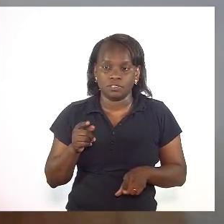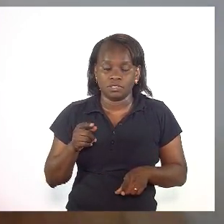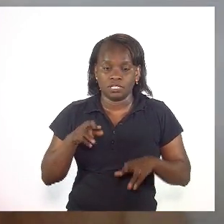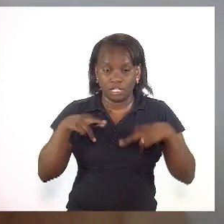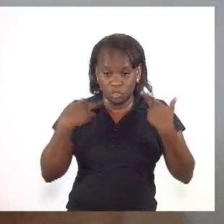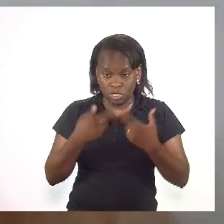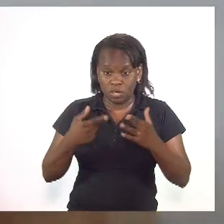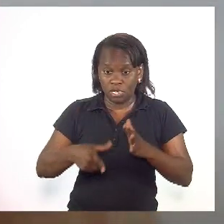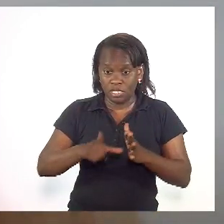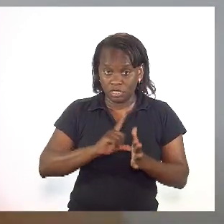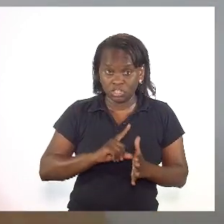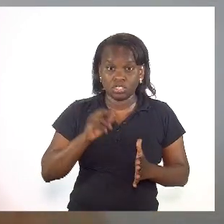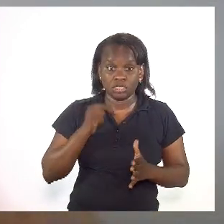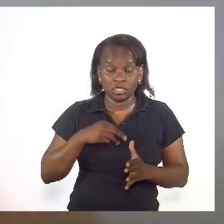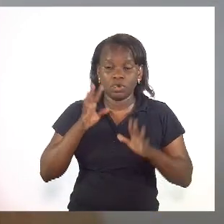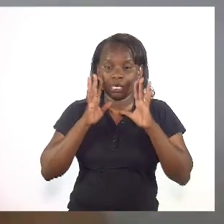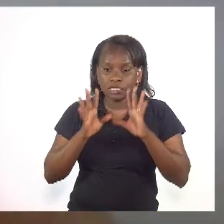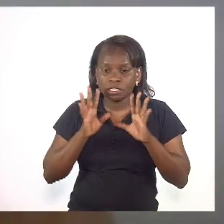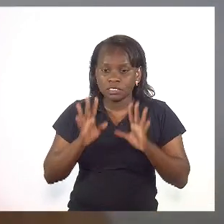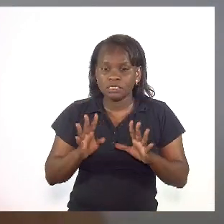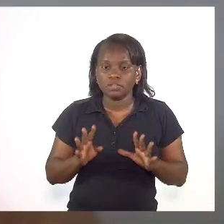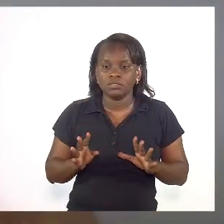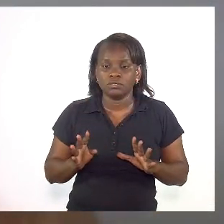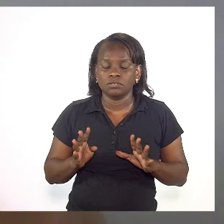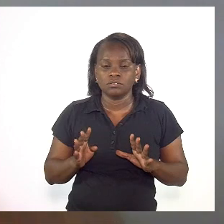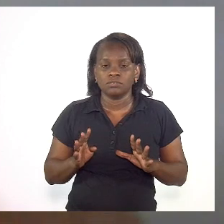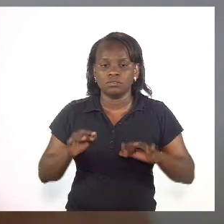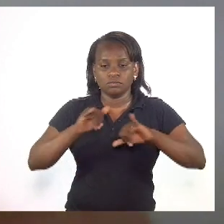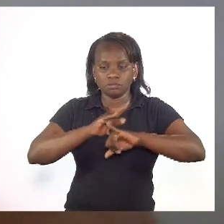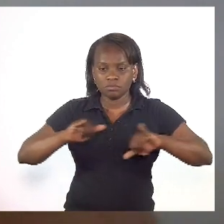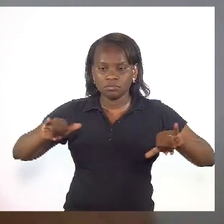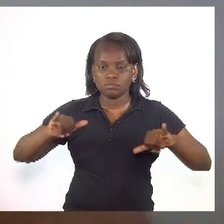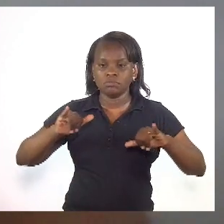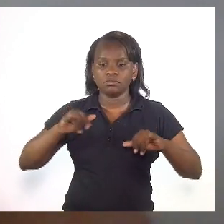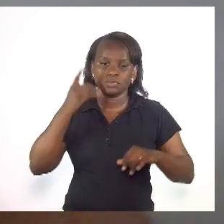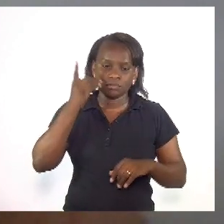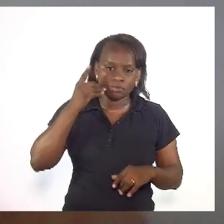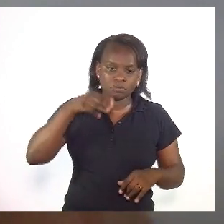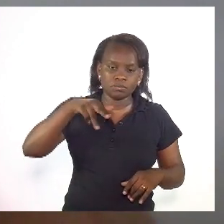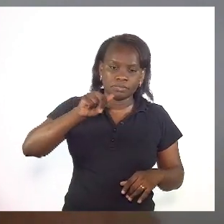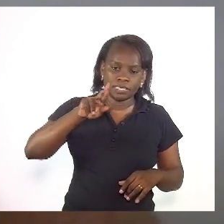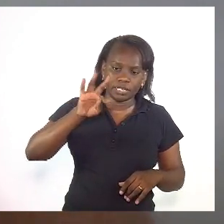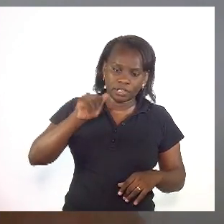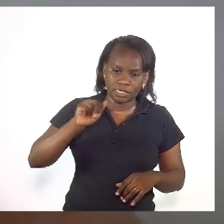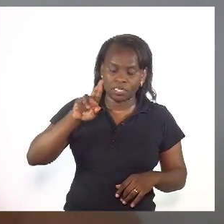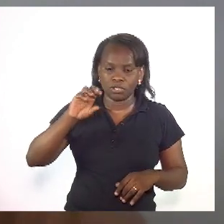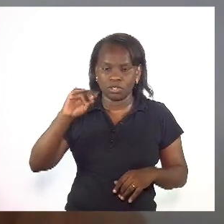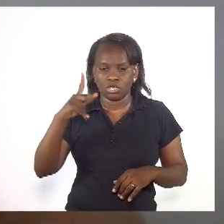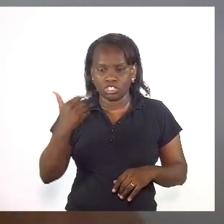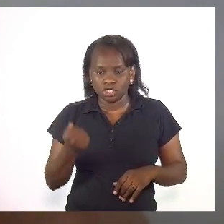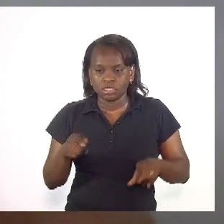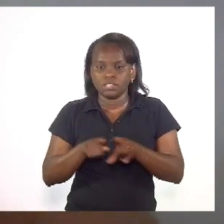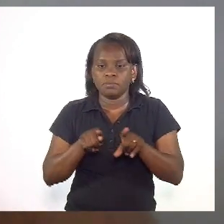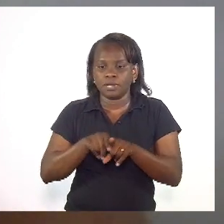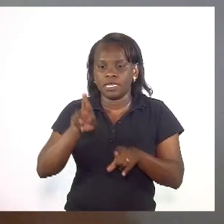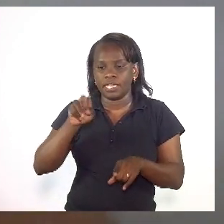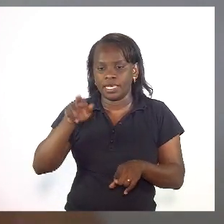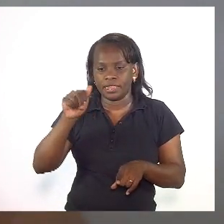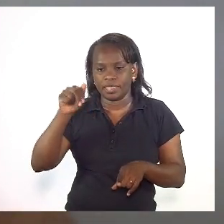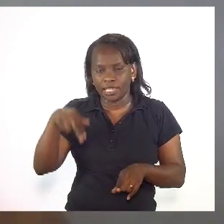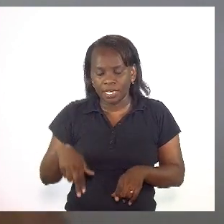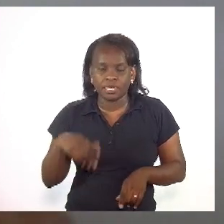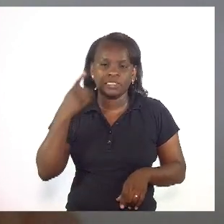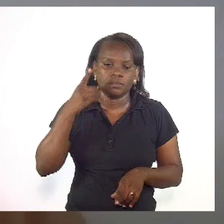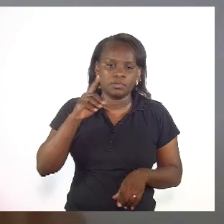sessão anterior, eu ouvi atentamente pronunciamento tanto da deputada Marta Rocha, como do deputado Renan Ferreirinha, como do